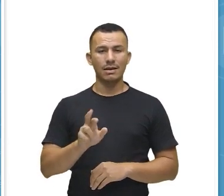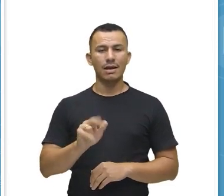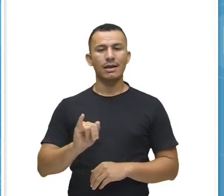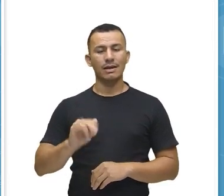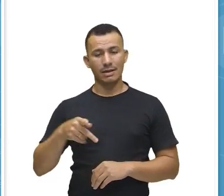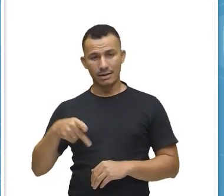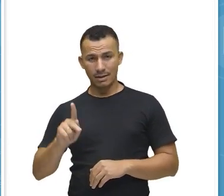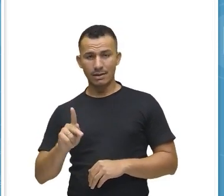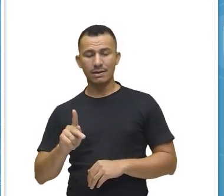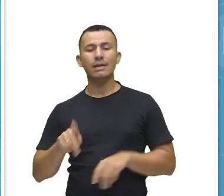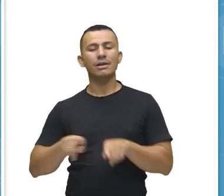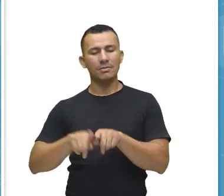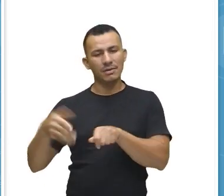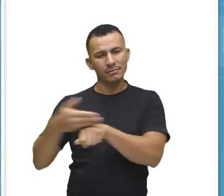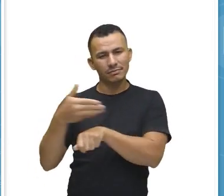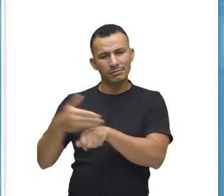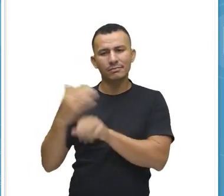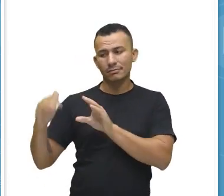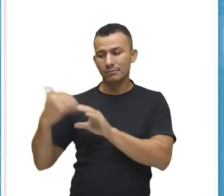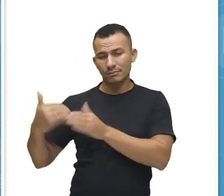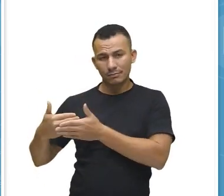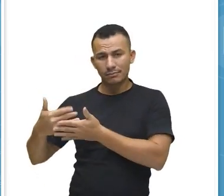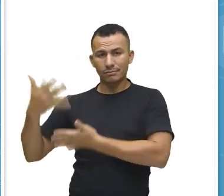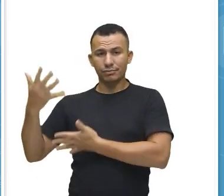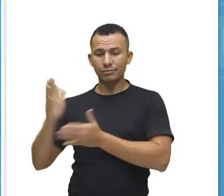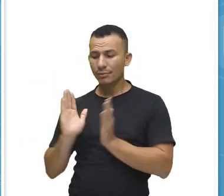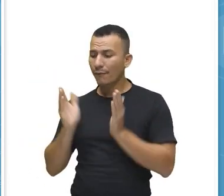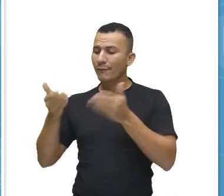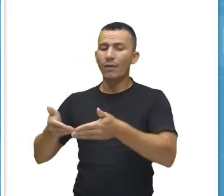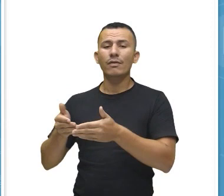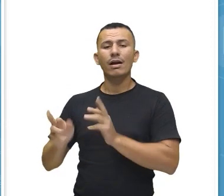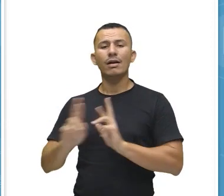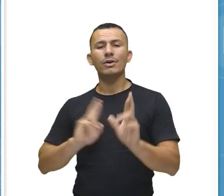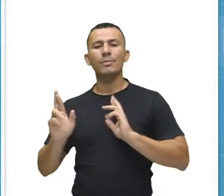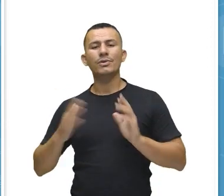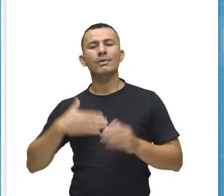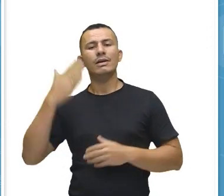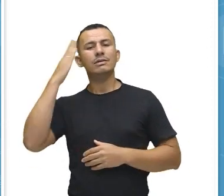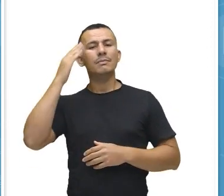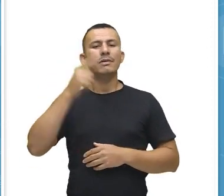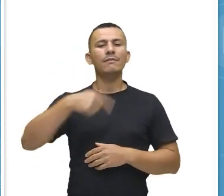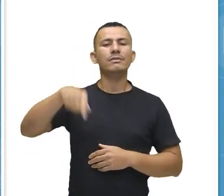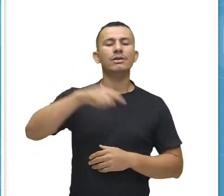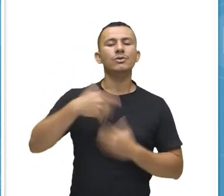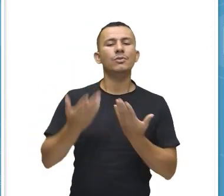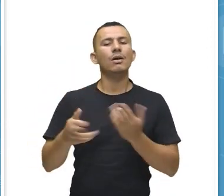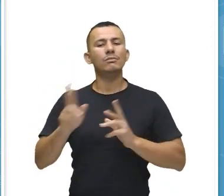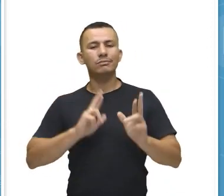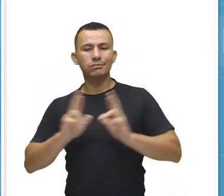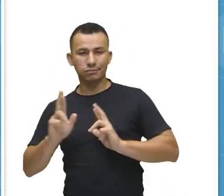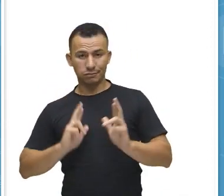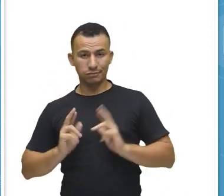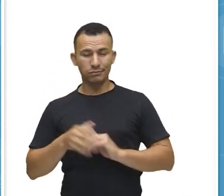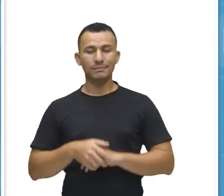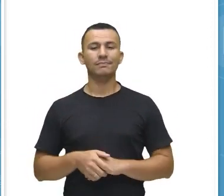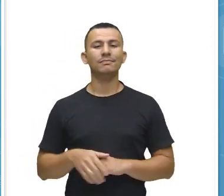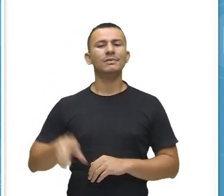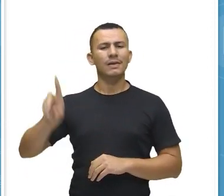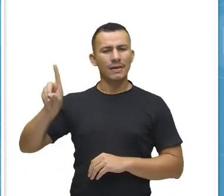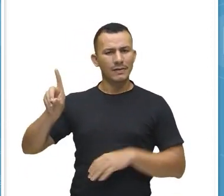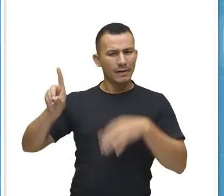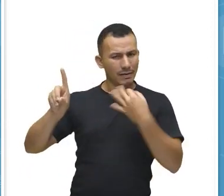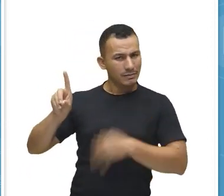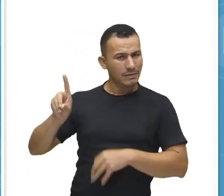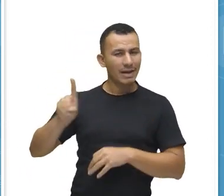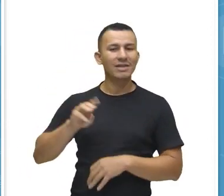também. Queridos, vamos lá focar na resposta, por favor, tá bom? Quero ver a resposta aí. Tá bom, meus queridos? Letra D, com